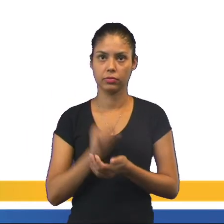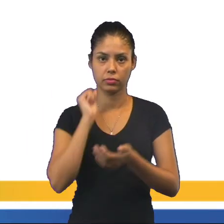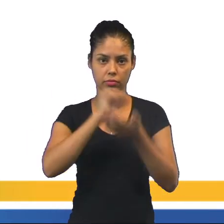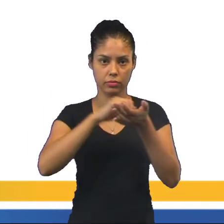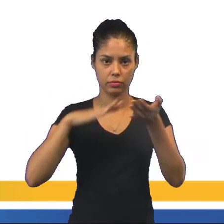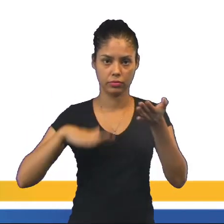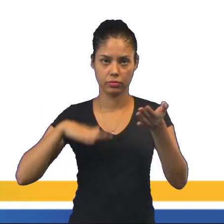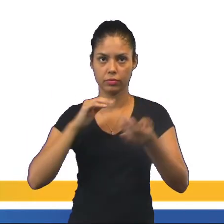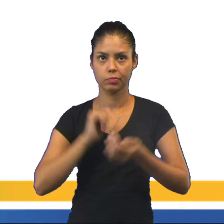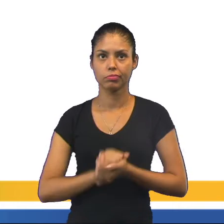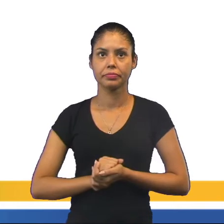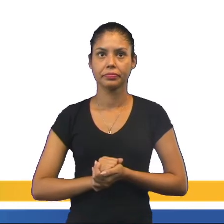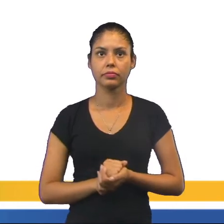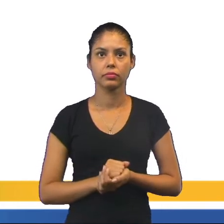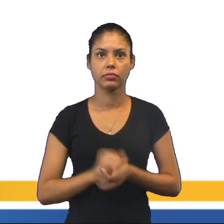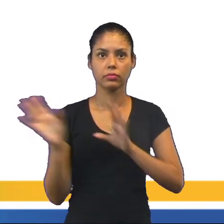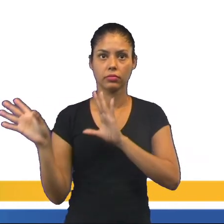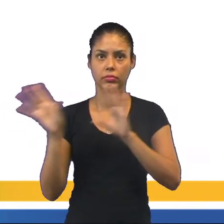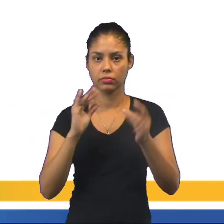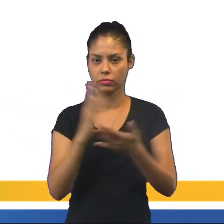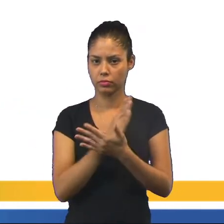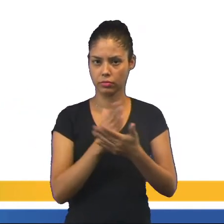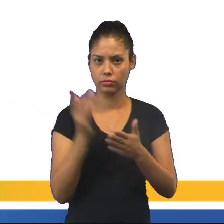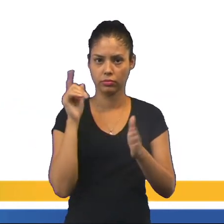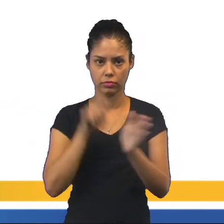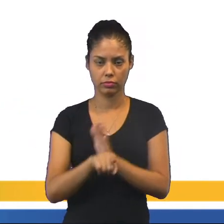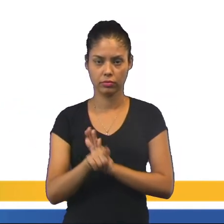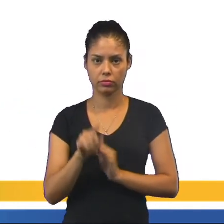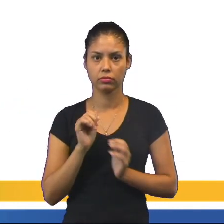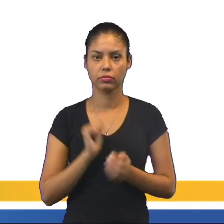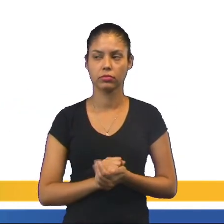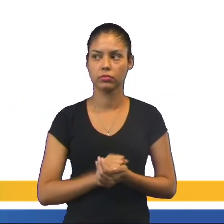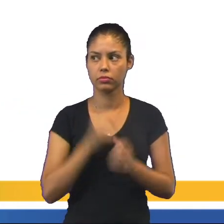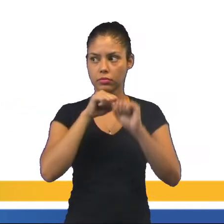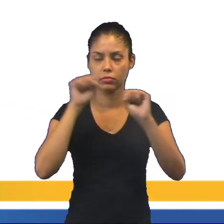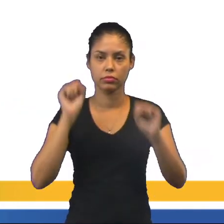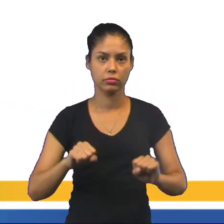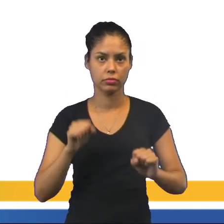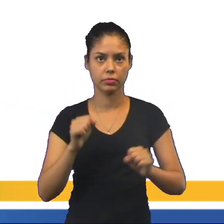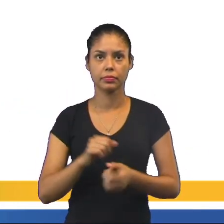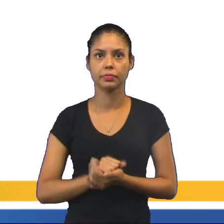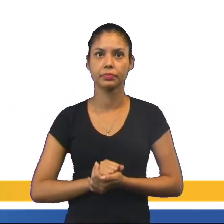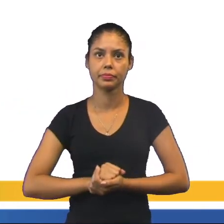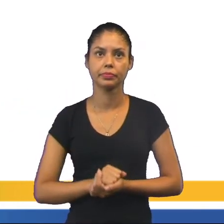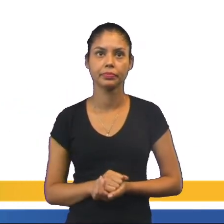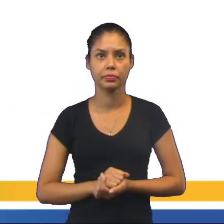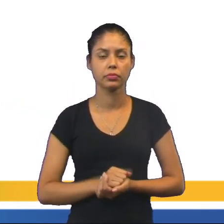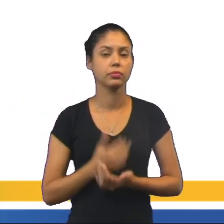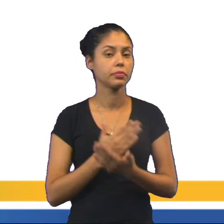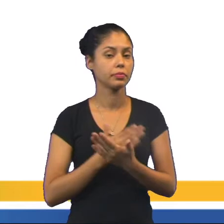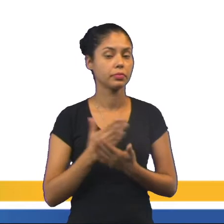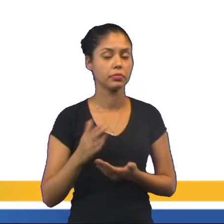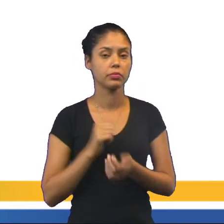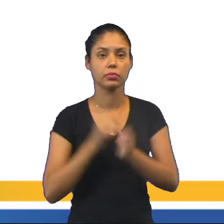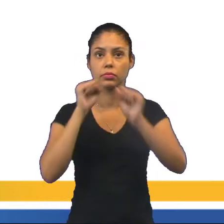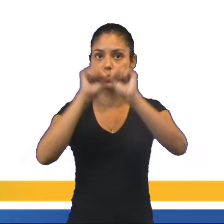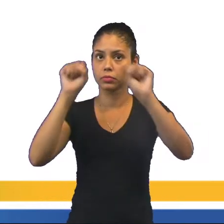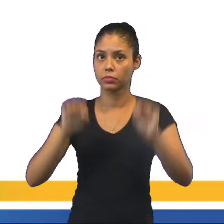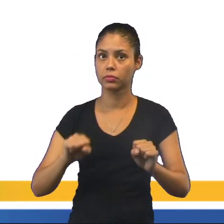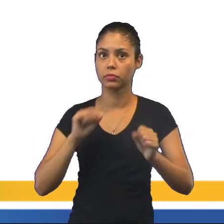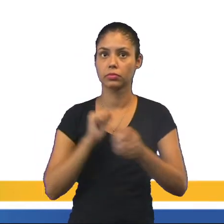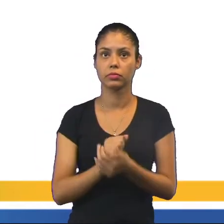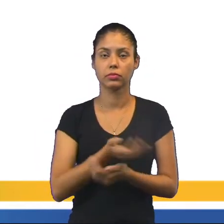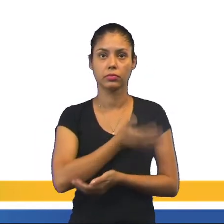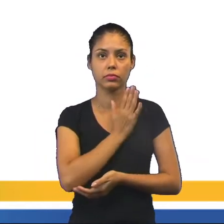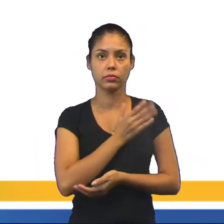nosso exercitando, que traz aí algumas questões a respeito do sistema respiratório. Para começar, nós temos aí,